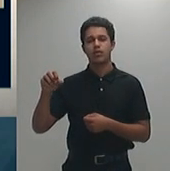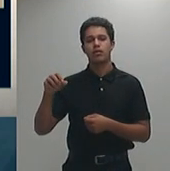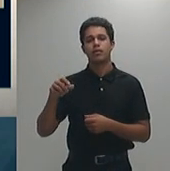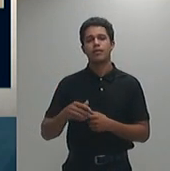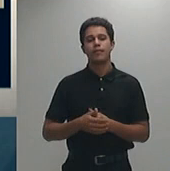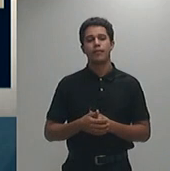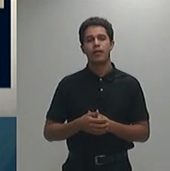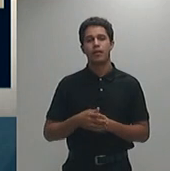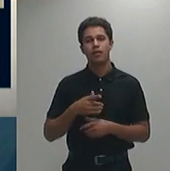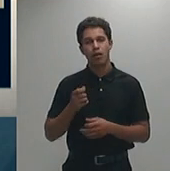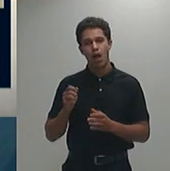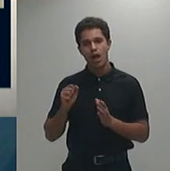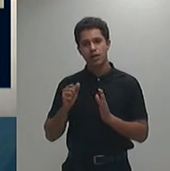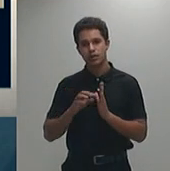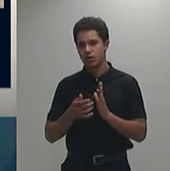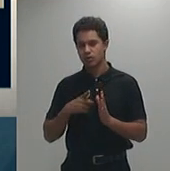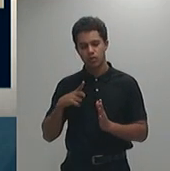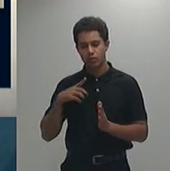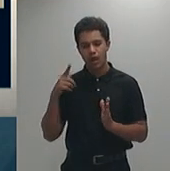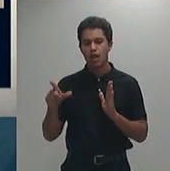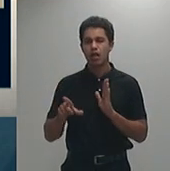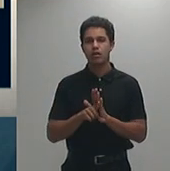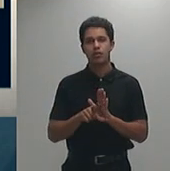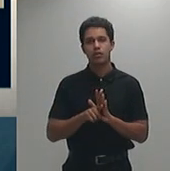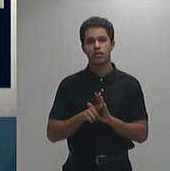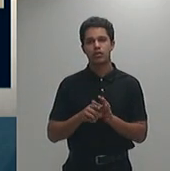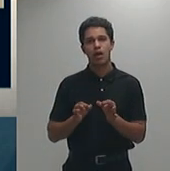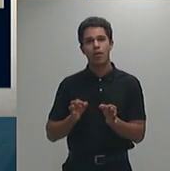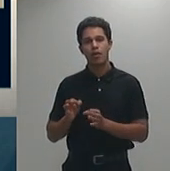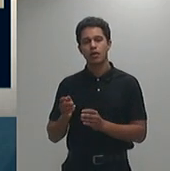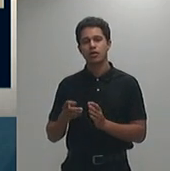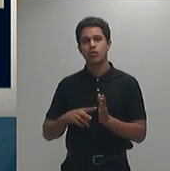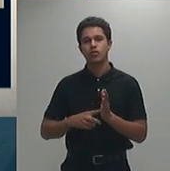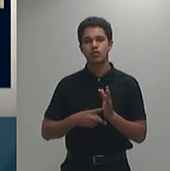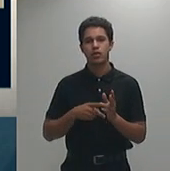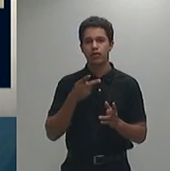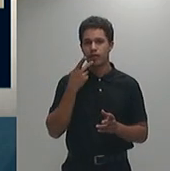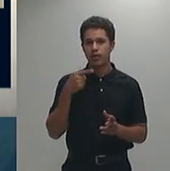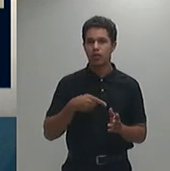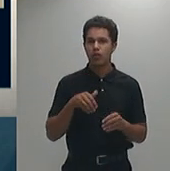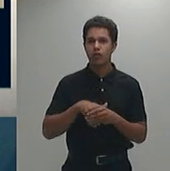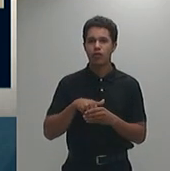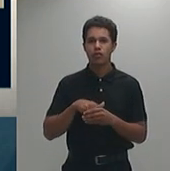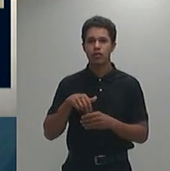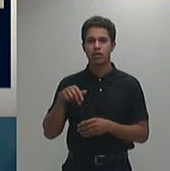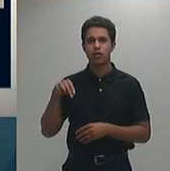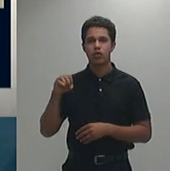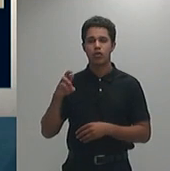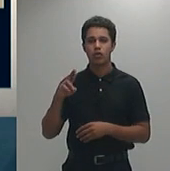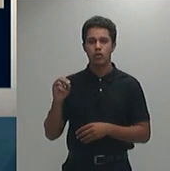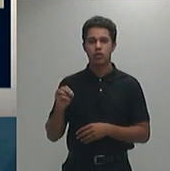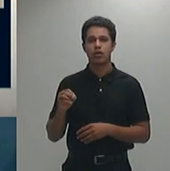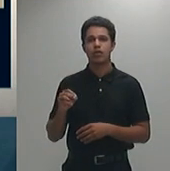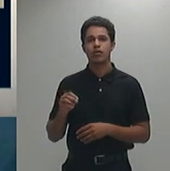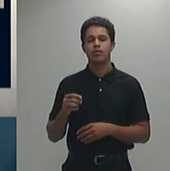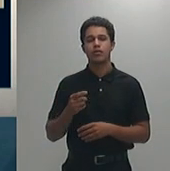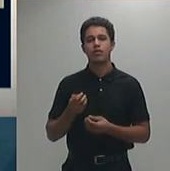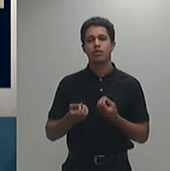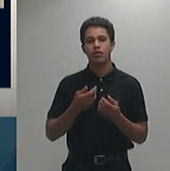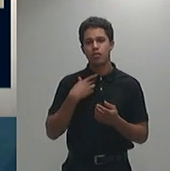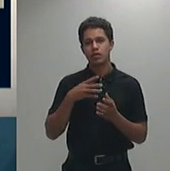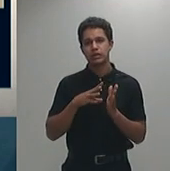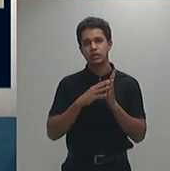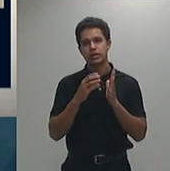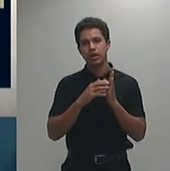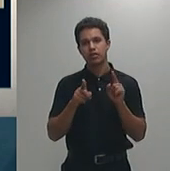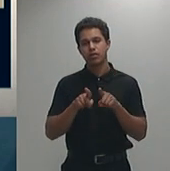acionista não tem legitimidade para ação social disso volta aqui o ministro Noronha proposto no destacam-se também os fundamentos